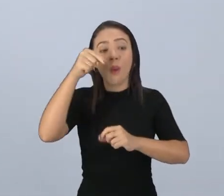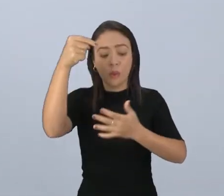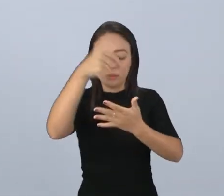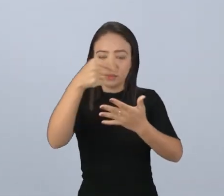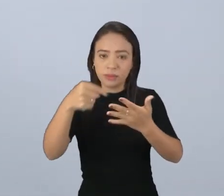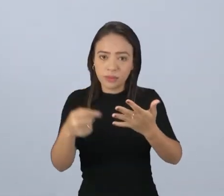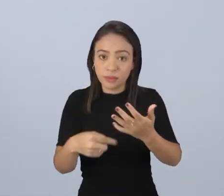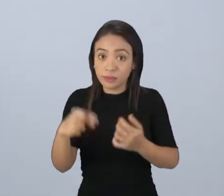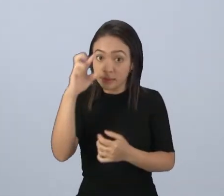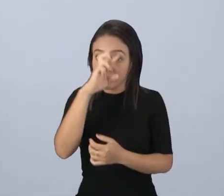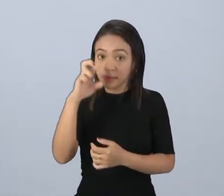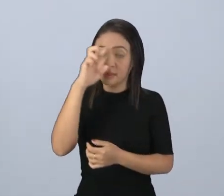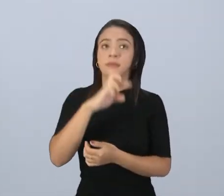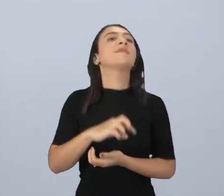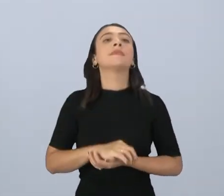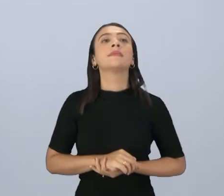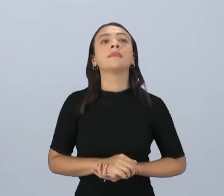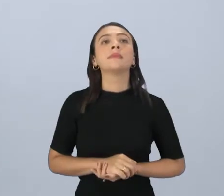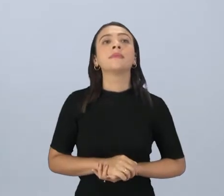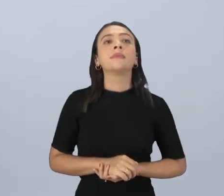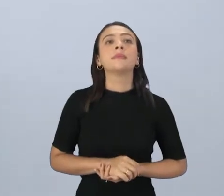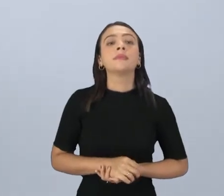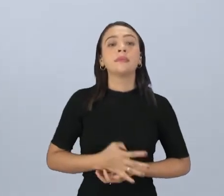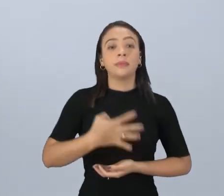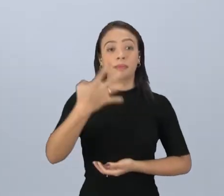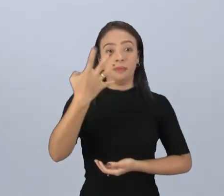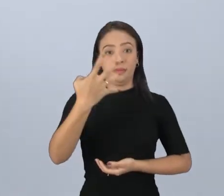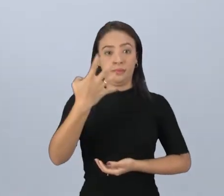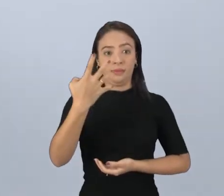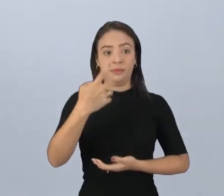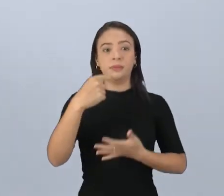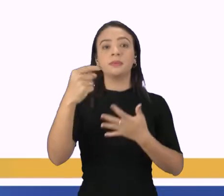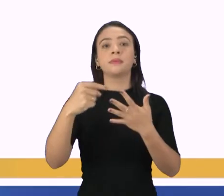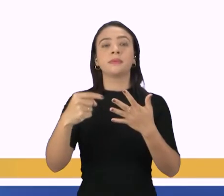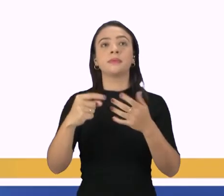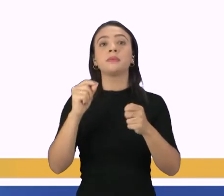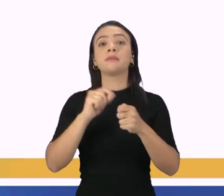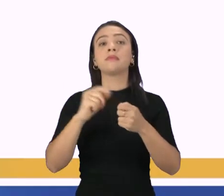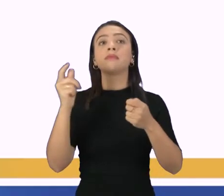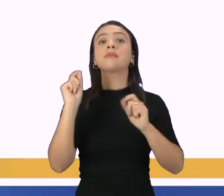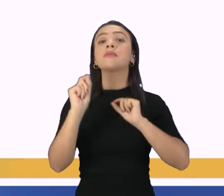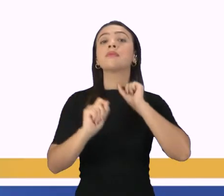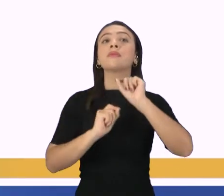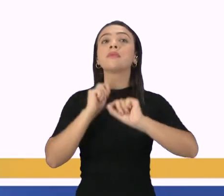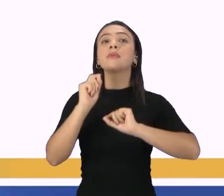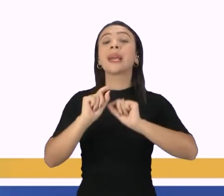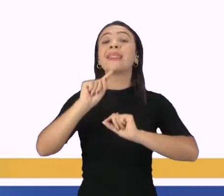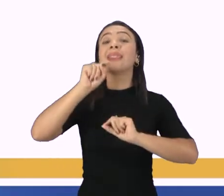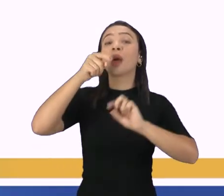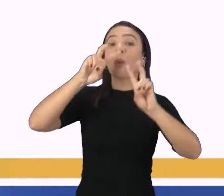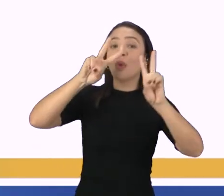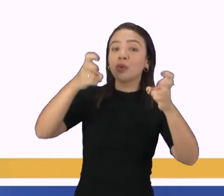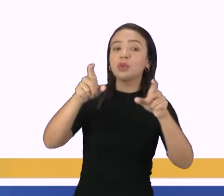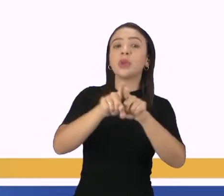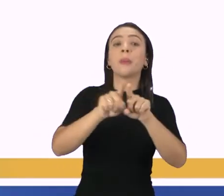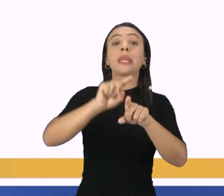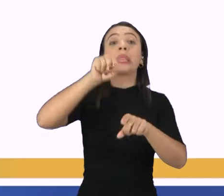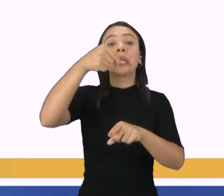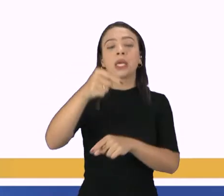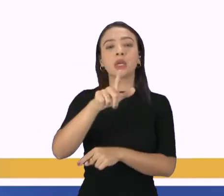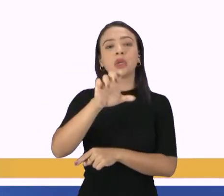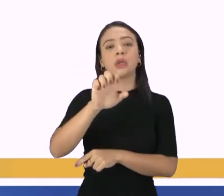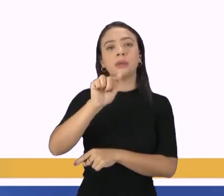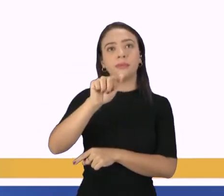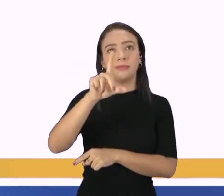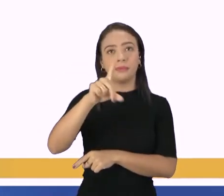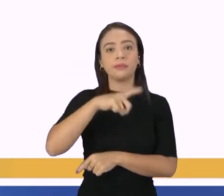passo. Observe. Quarto passo. O que você deve fazer? Após o título e o Líade da notícia,